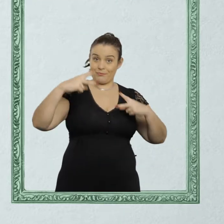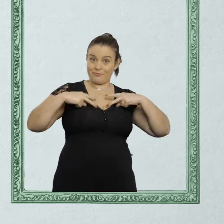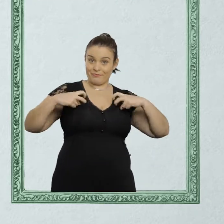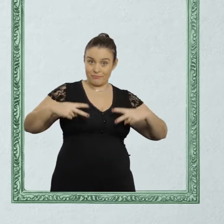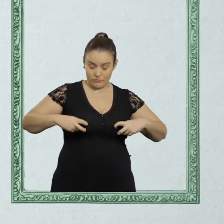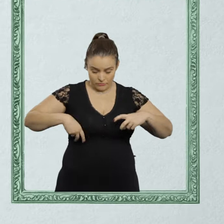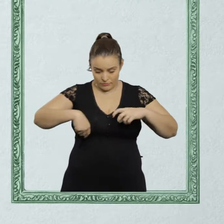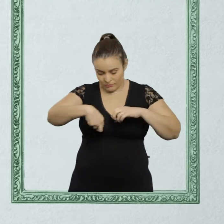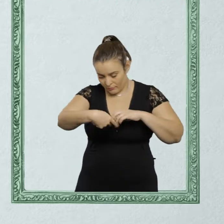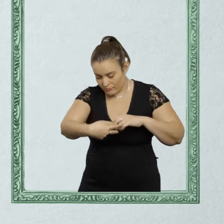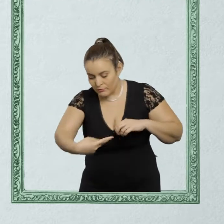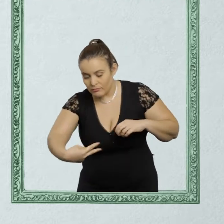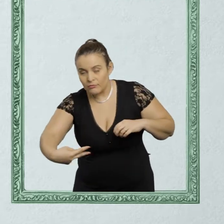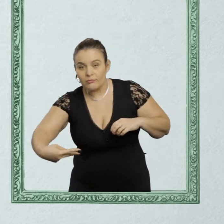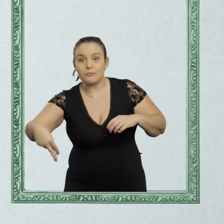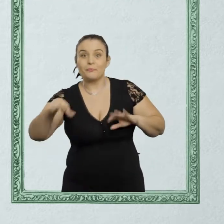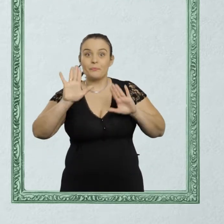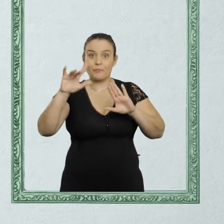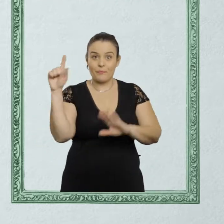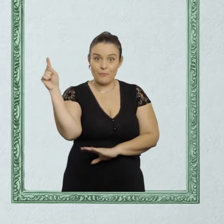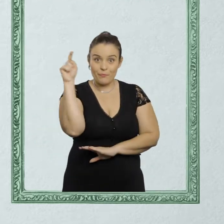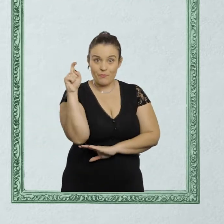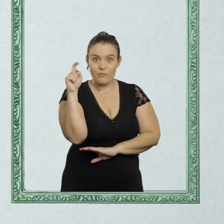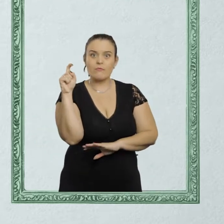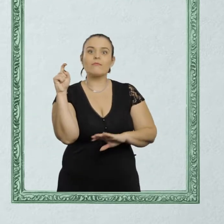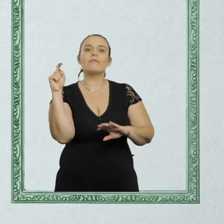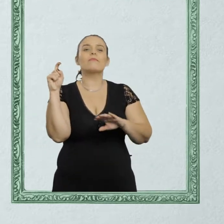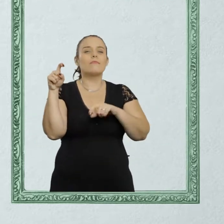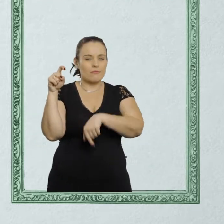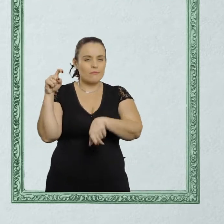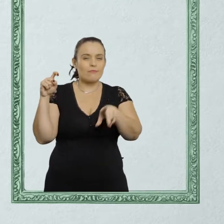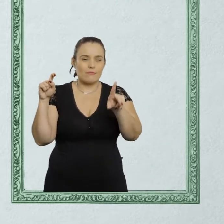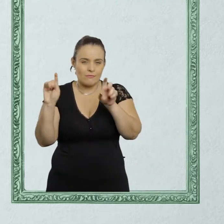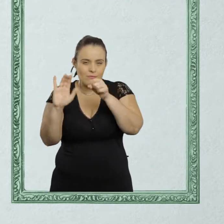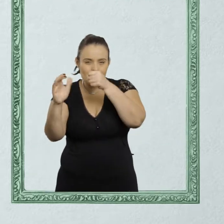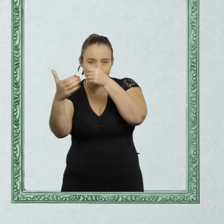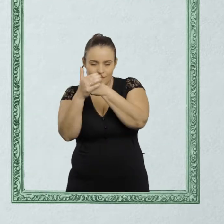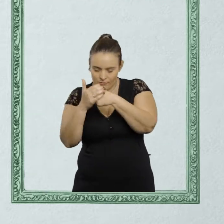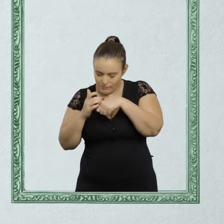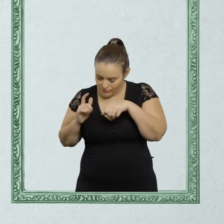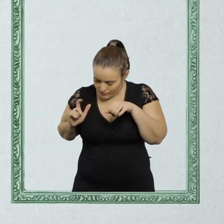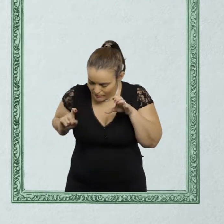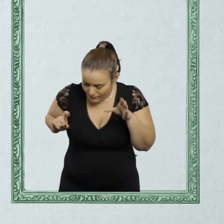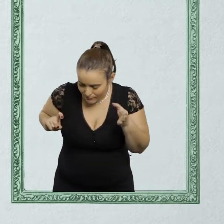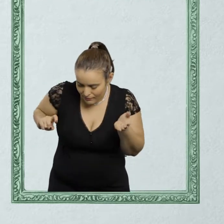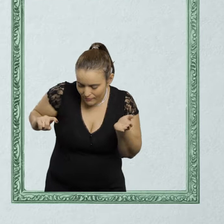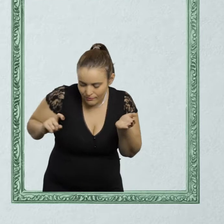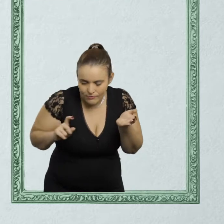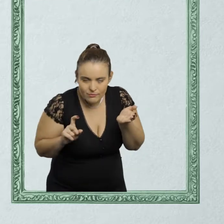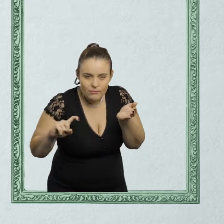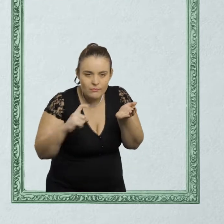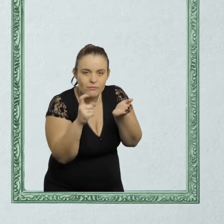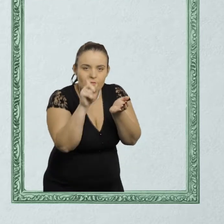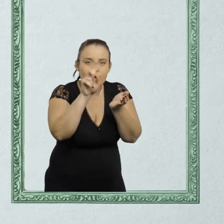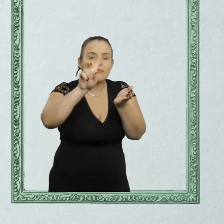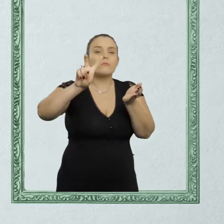Gancho também estava na água. Ele nadou até o bote dos piratas. Os piratas perguntaram: O que